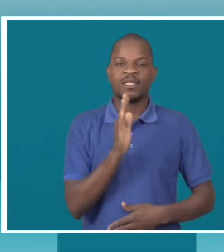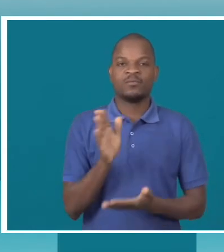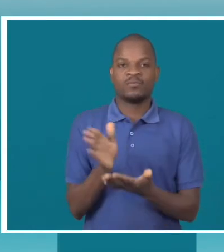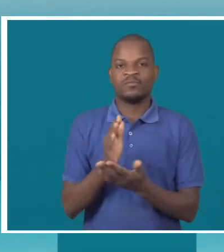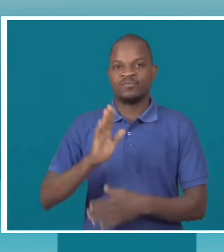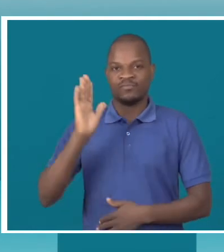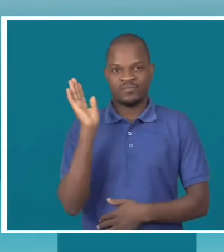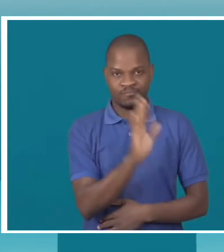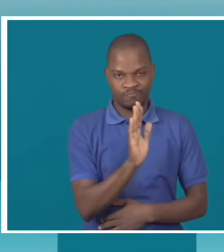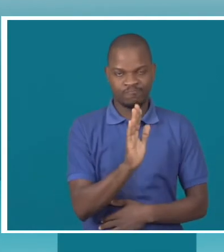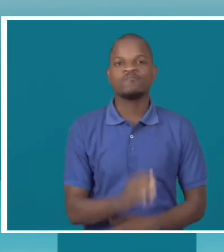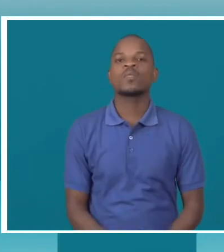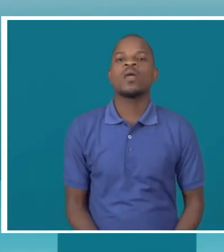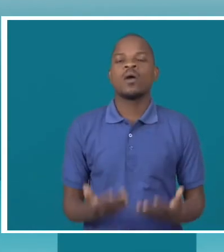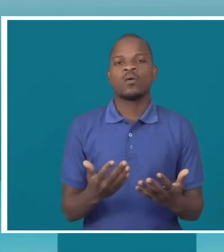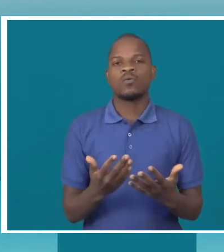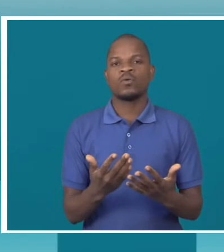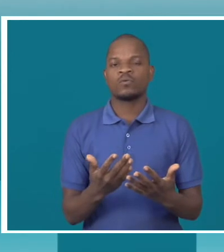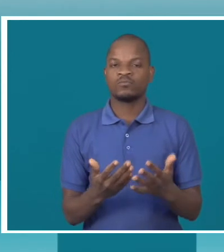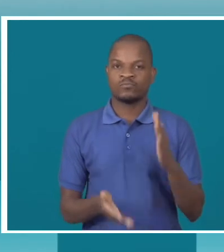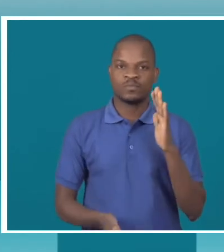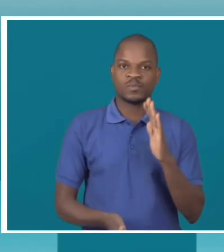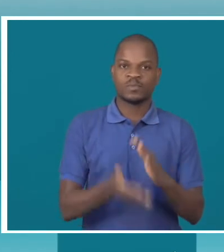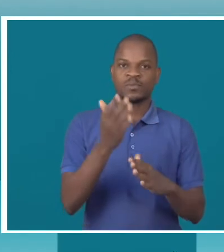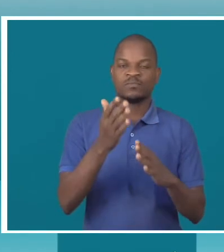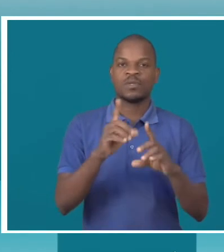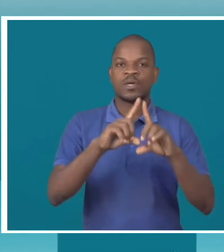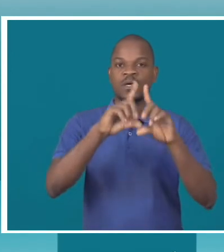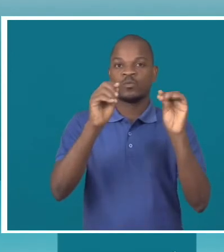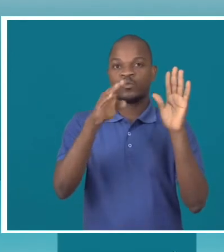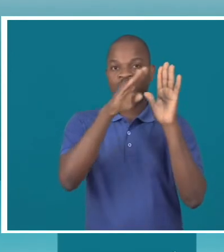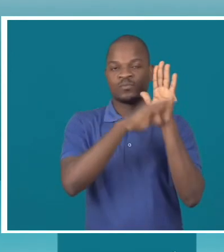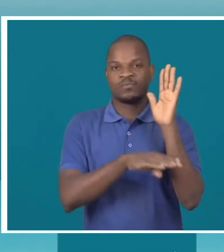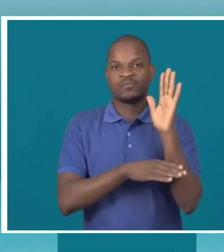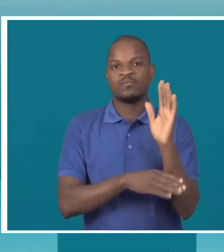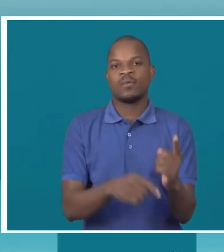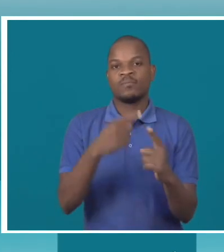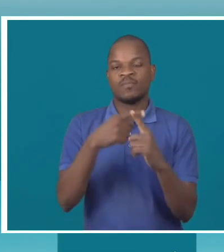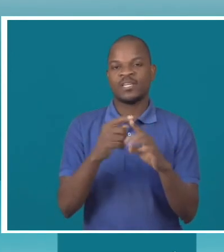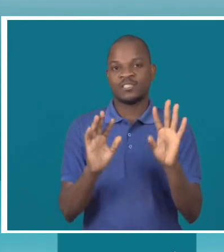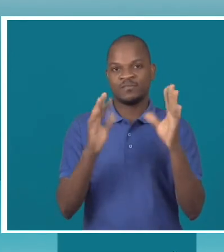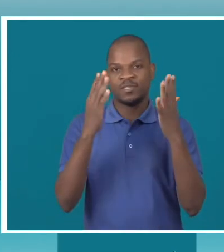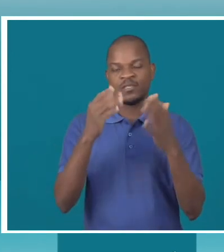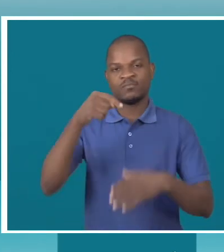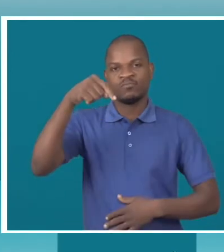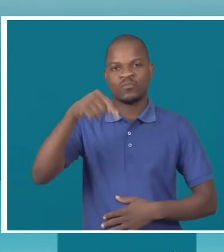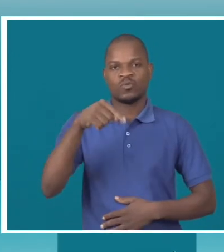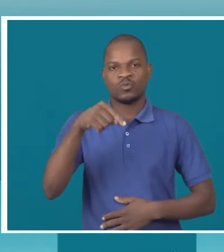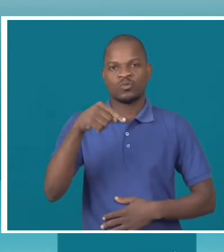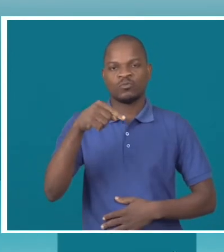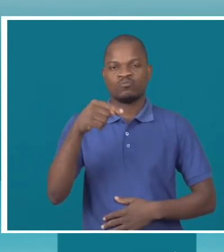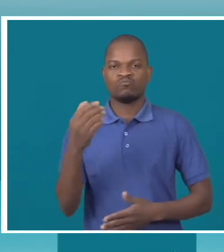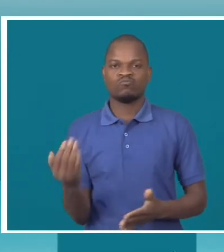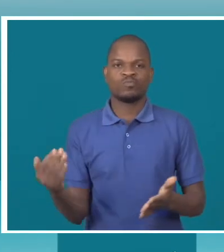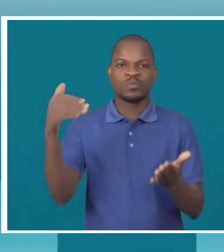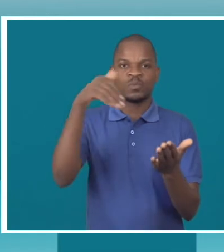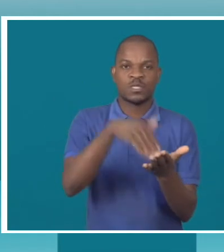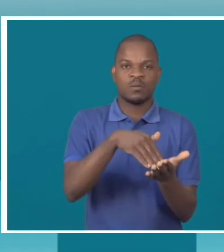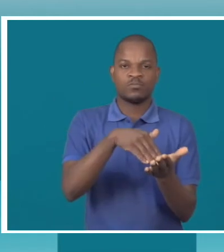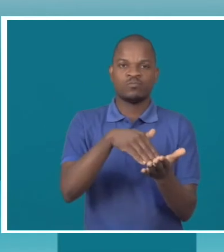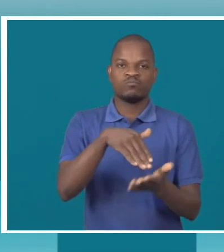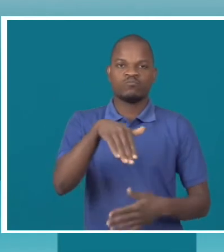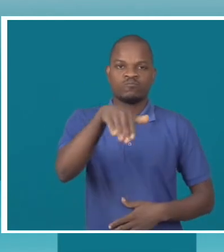gorda batalha batizada a alguns na deficiência. Pois é, foi assim que nós entramos em sua casa, nesse espaço Mais Vida. Hoje,